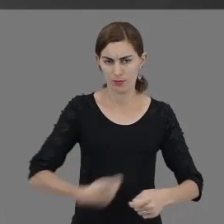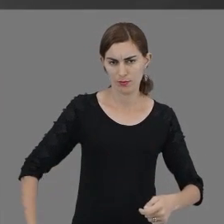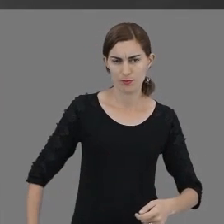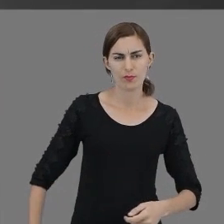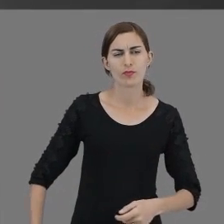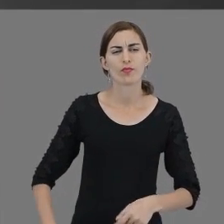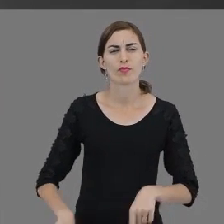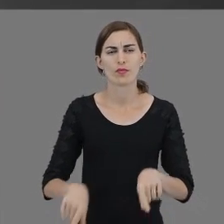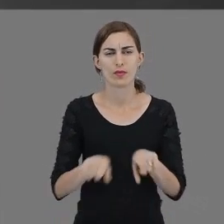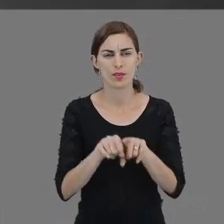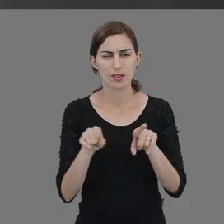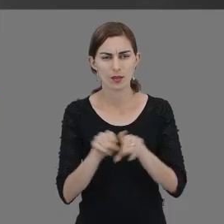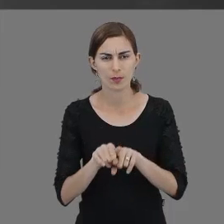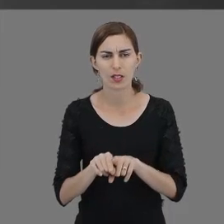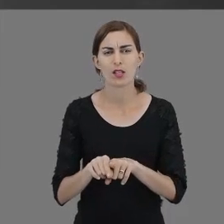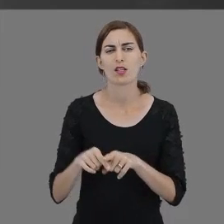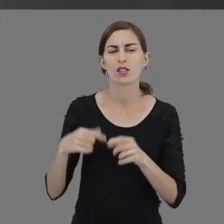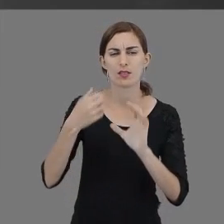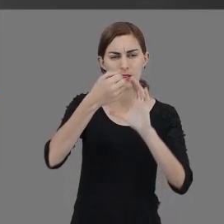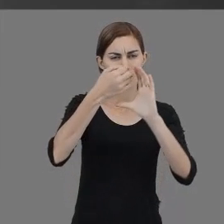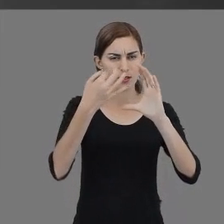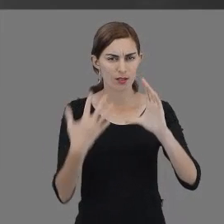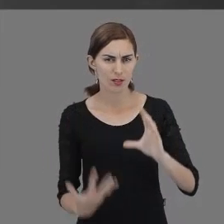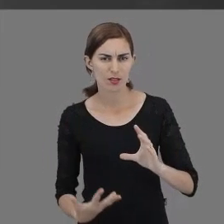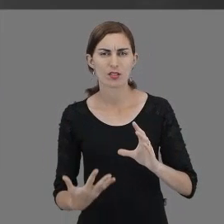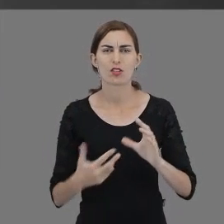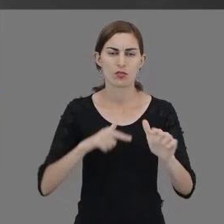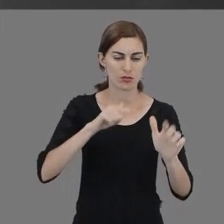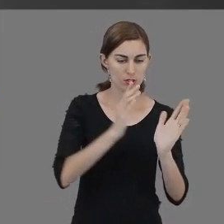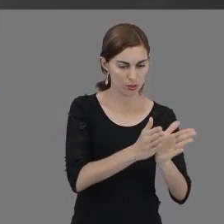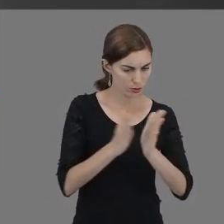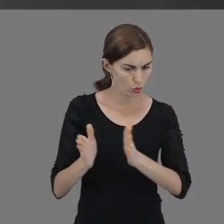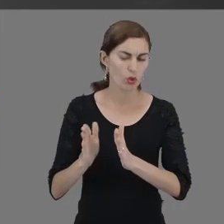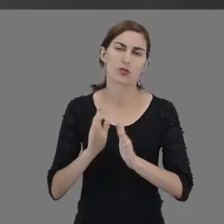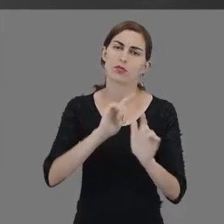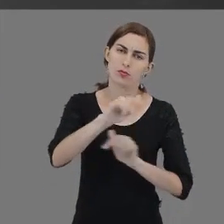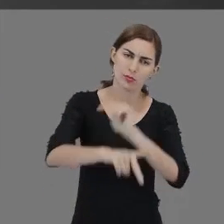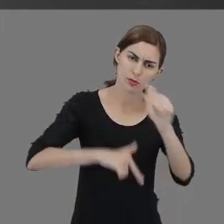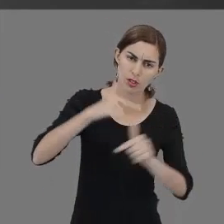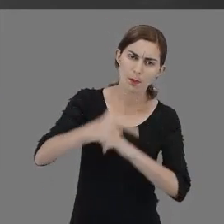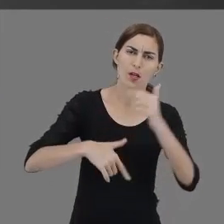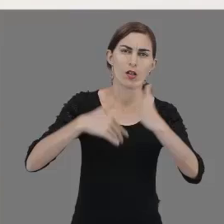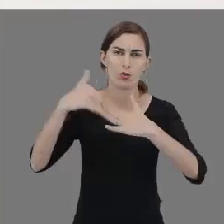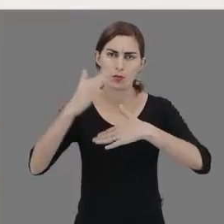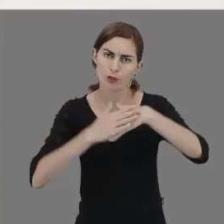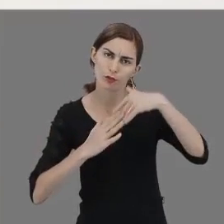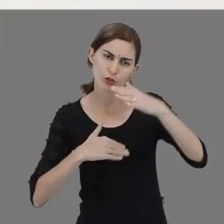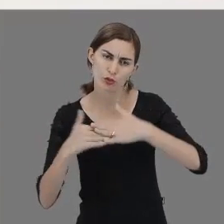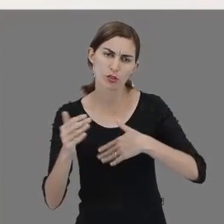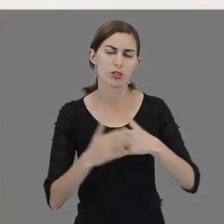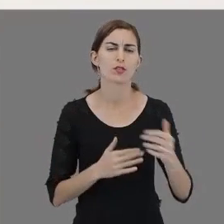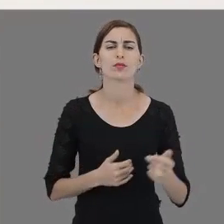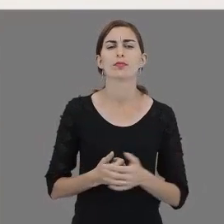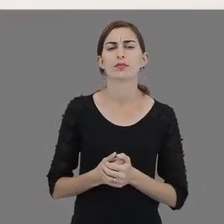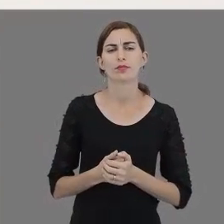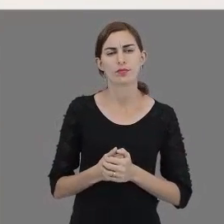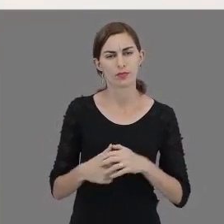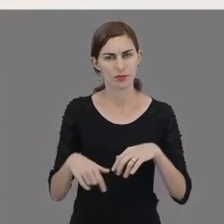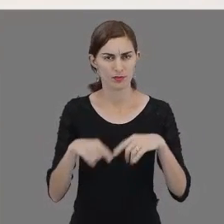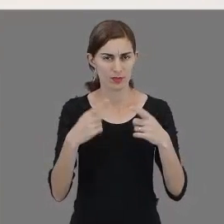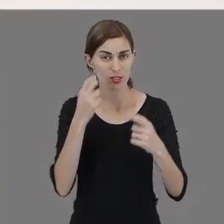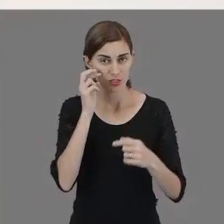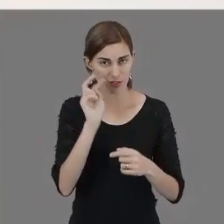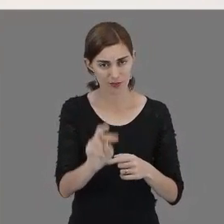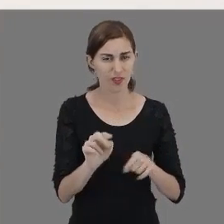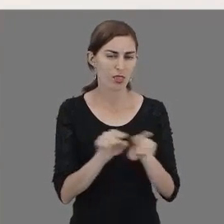impessoalidade, e a característica também da divisão do trabalho, atrelada ao profissionalismo e à meritocracia. E a